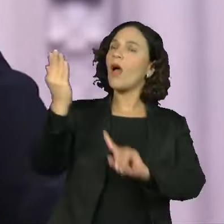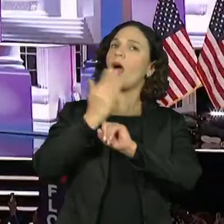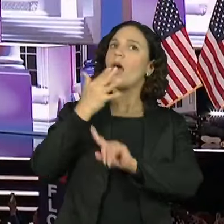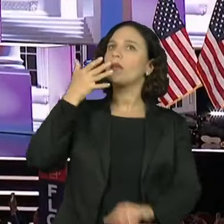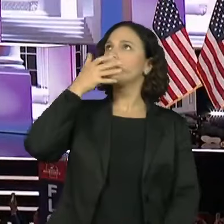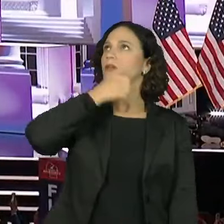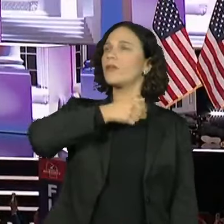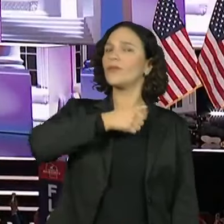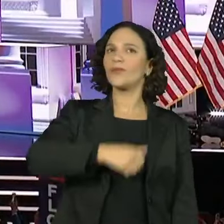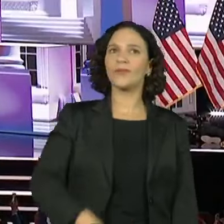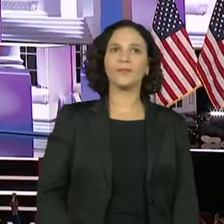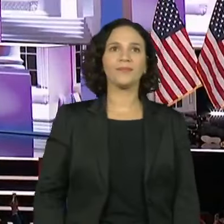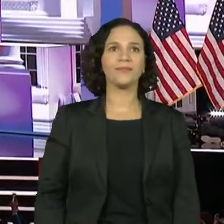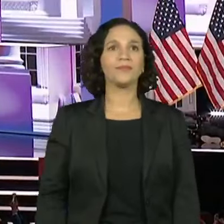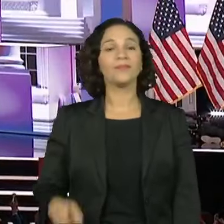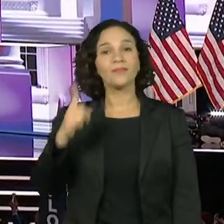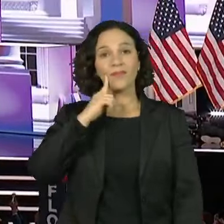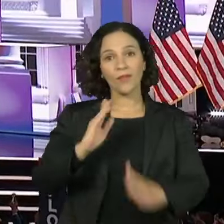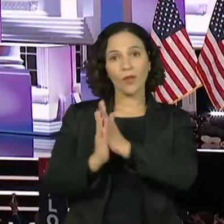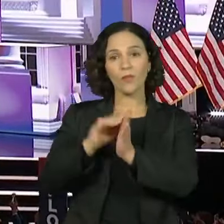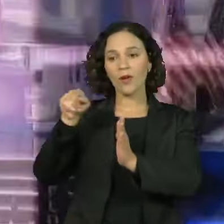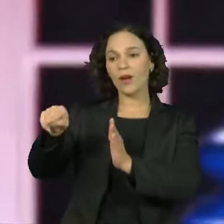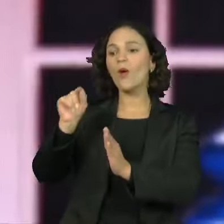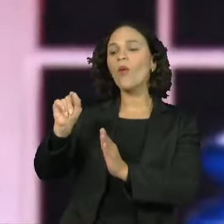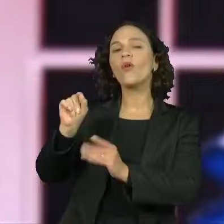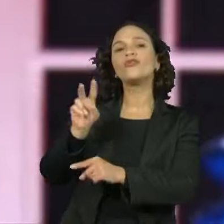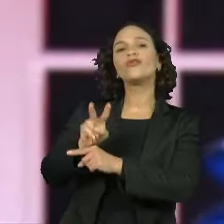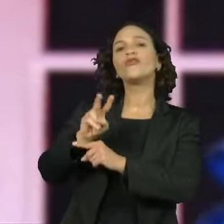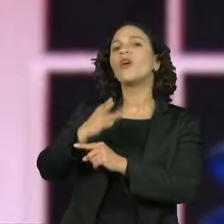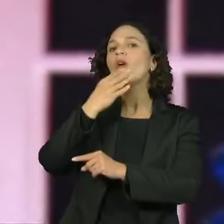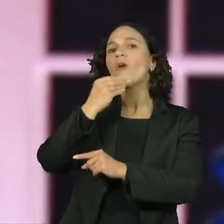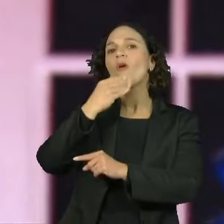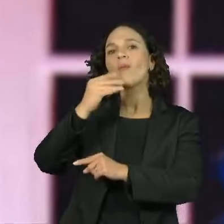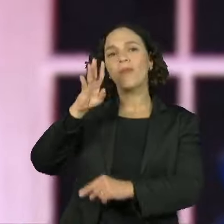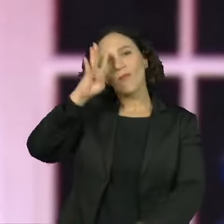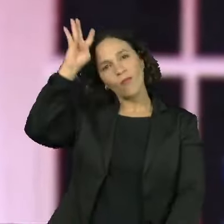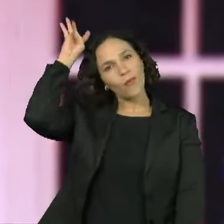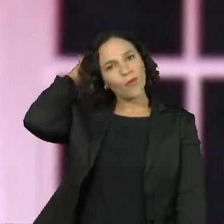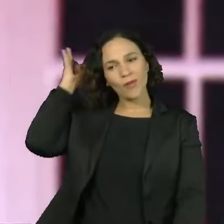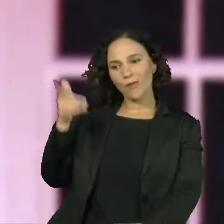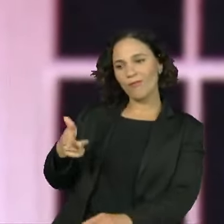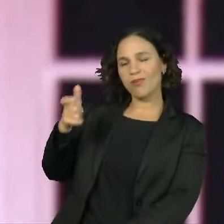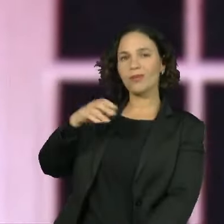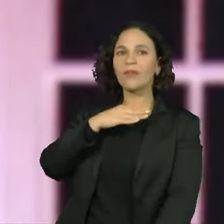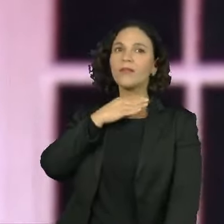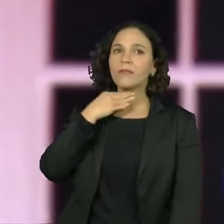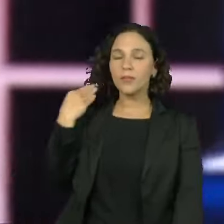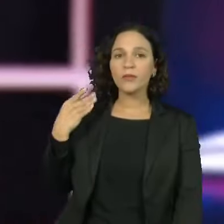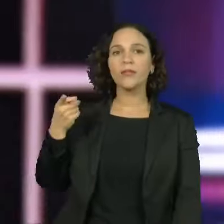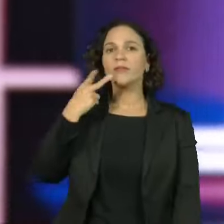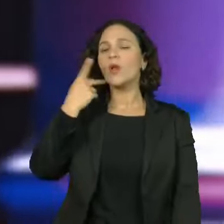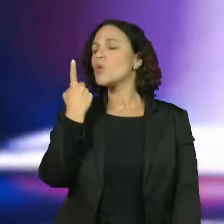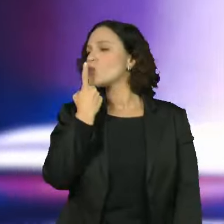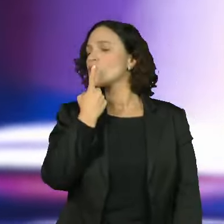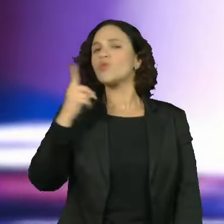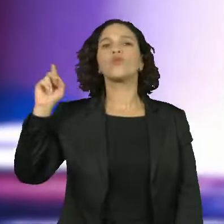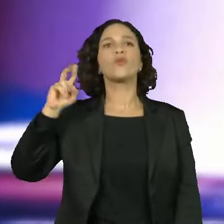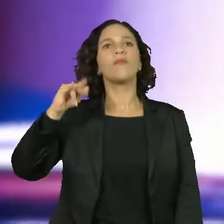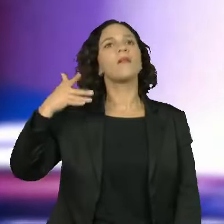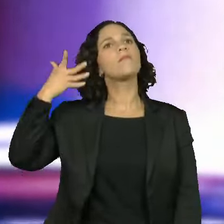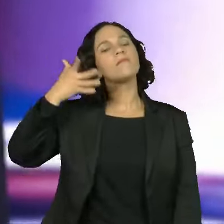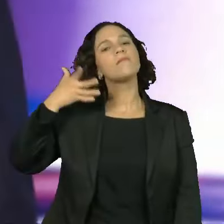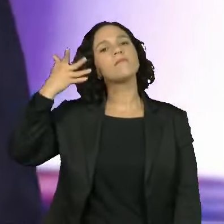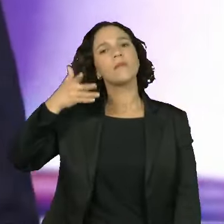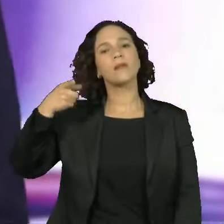Deus beijou um boneco representando o bombeiro morto pelo atirador e disse que essa seria a última vez que ele comentaria o